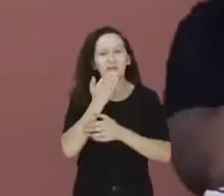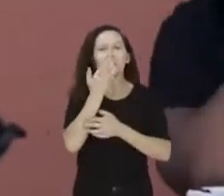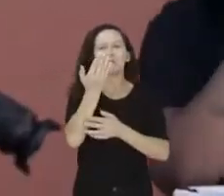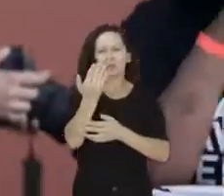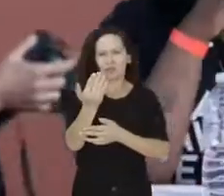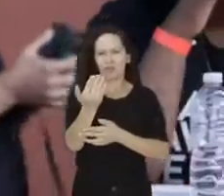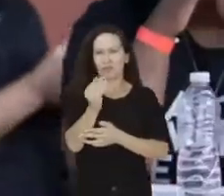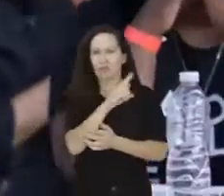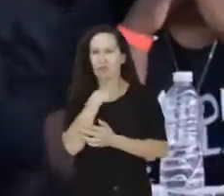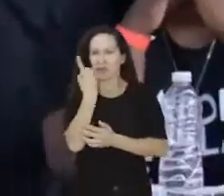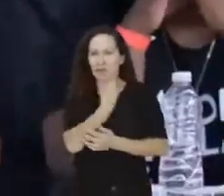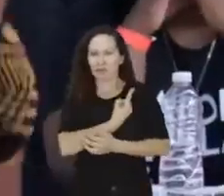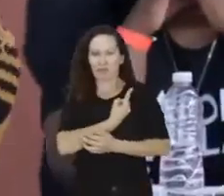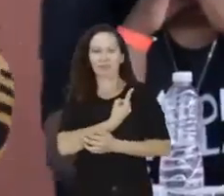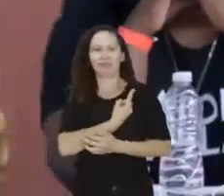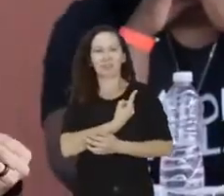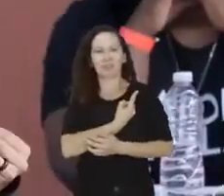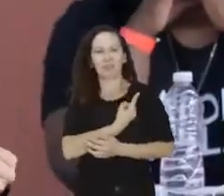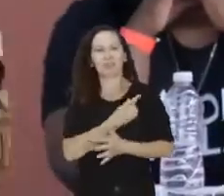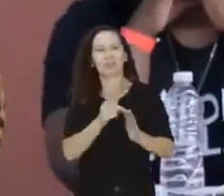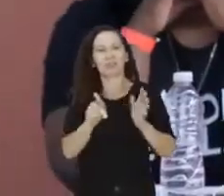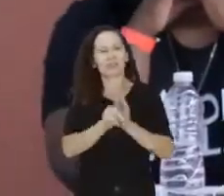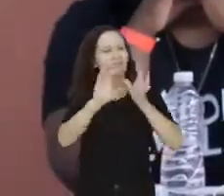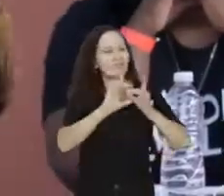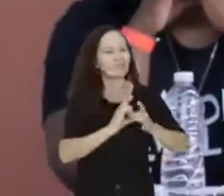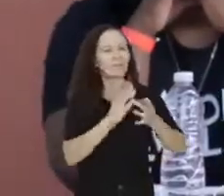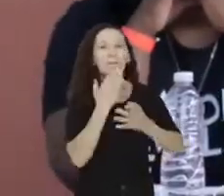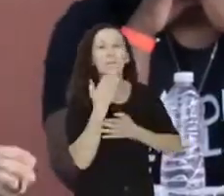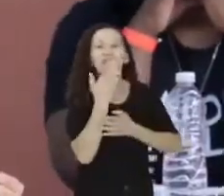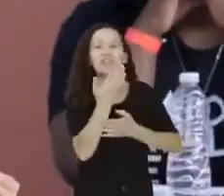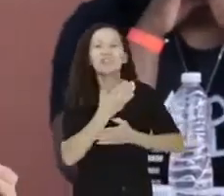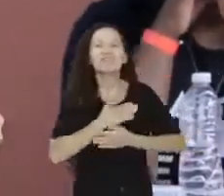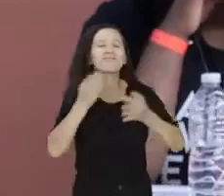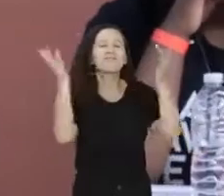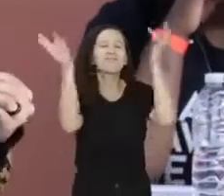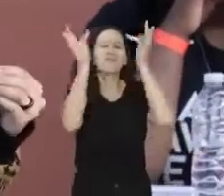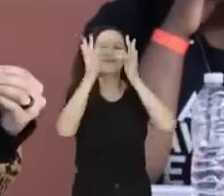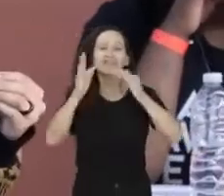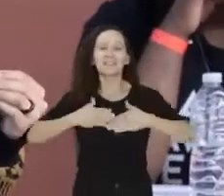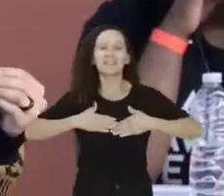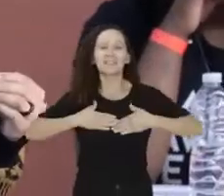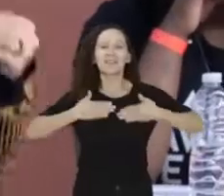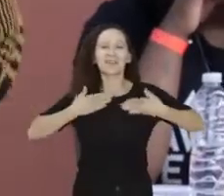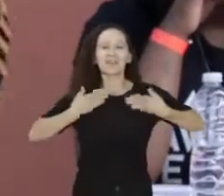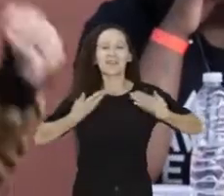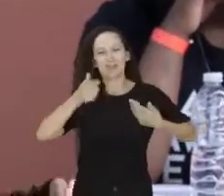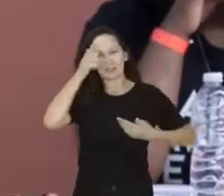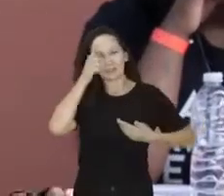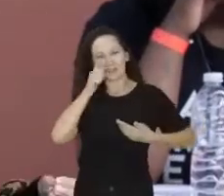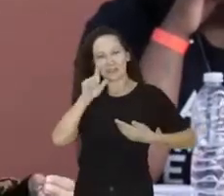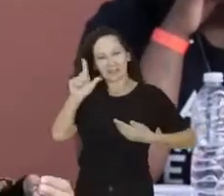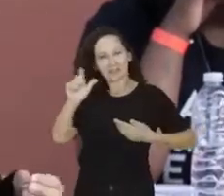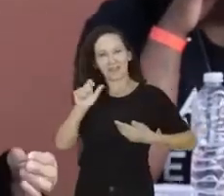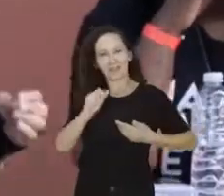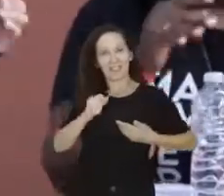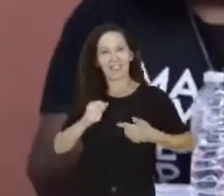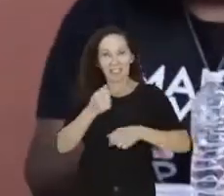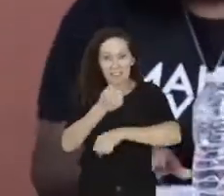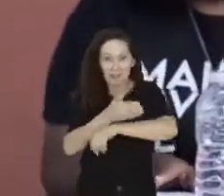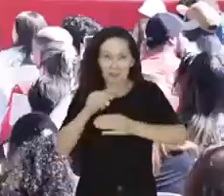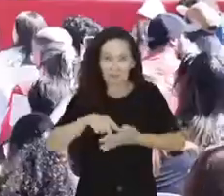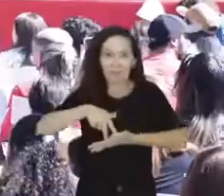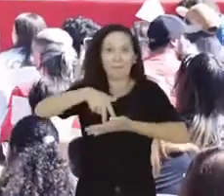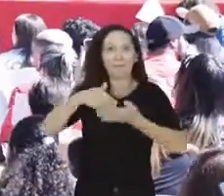exercício da nossa democracia, e que eu fico muito feliz e satisfeita de poder fazer esse exercício neste ambiente.